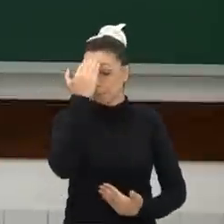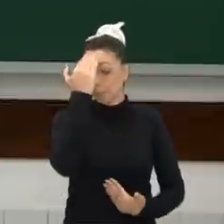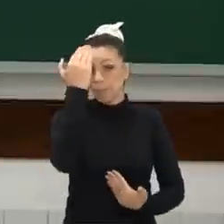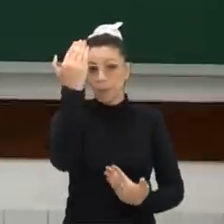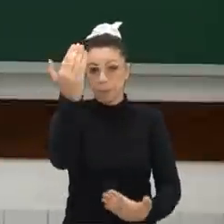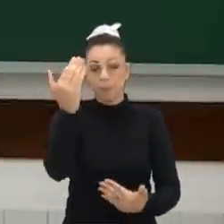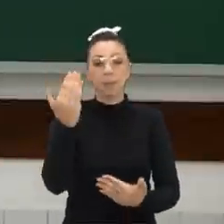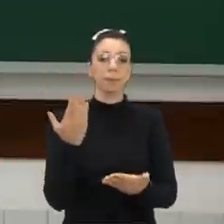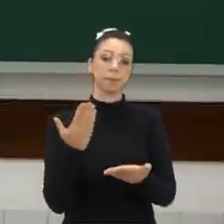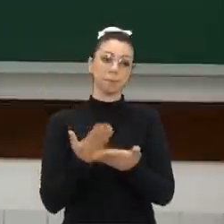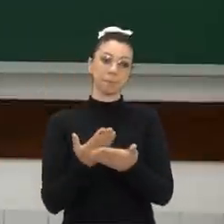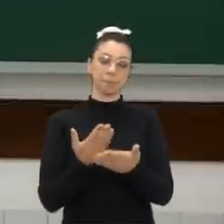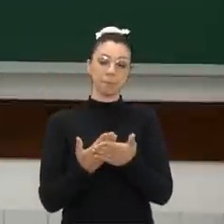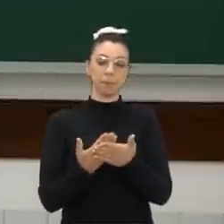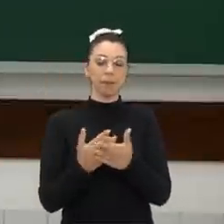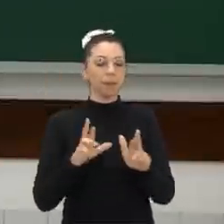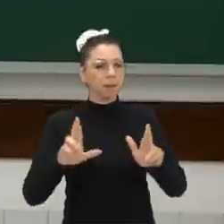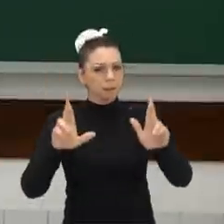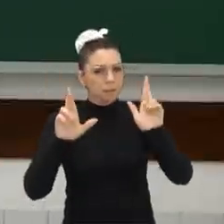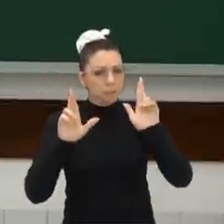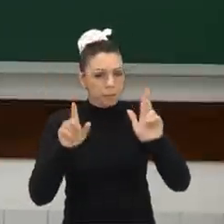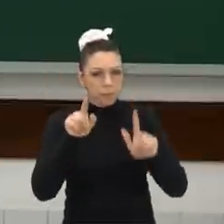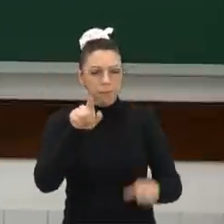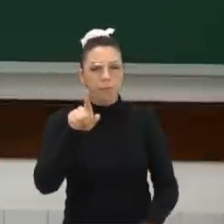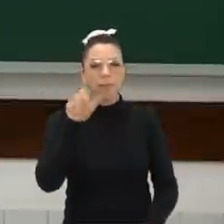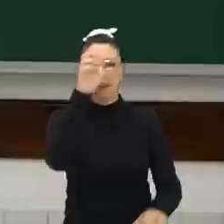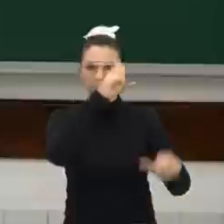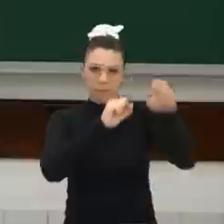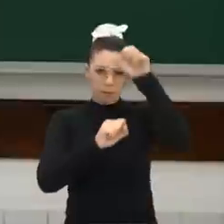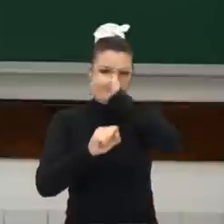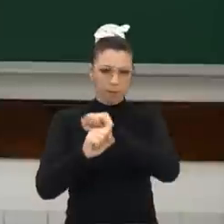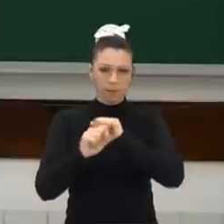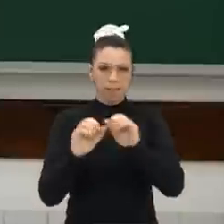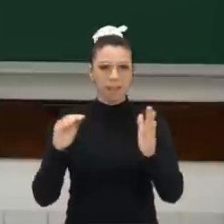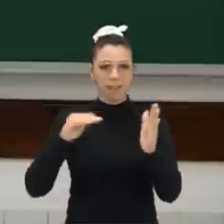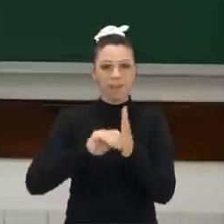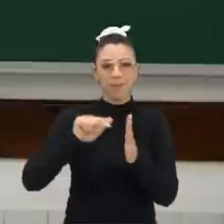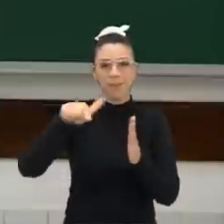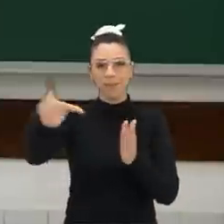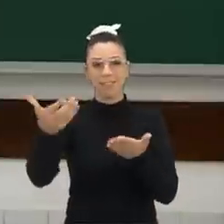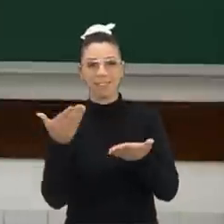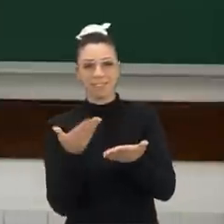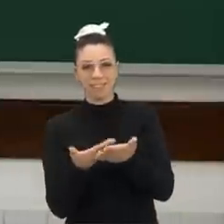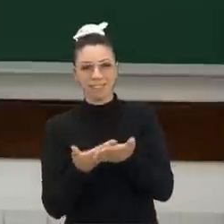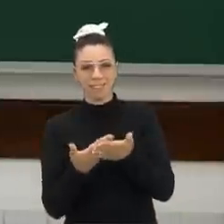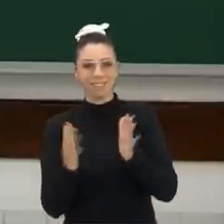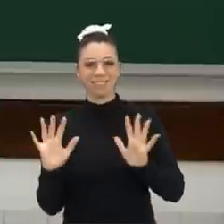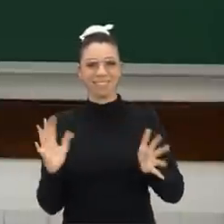Obrigado por mais uma aula. Espero que vocês tenham aprendido mais e até a nossa próxima aula.